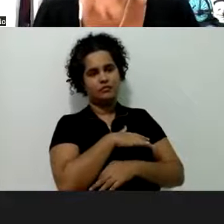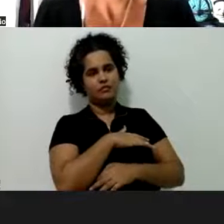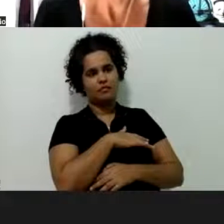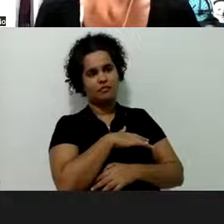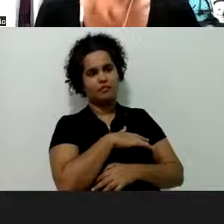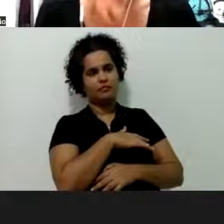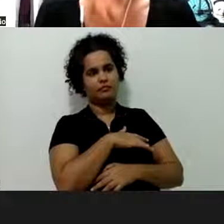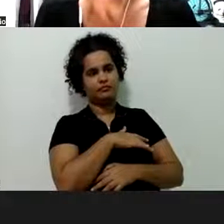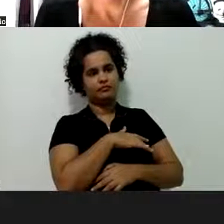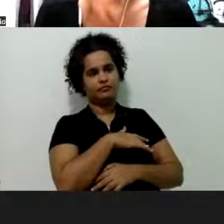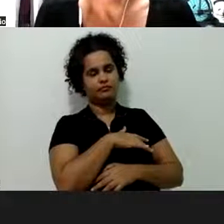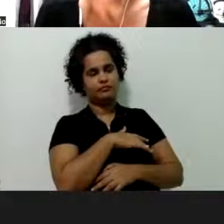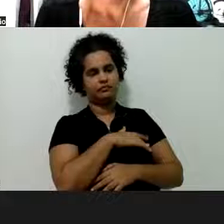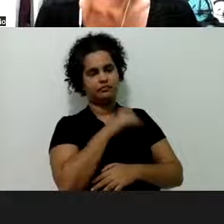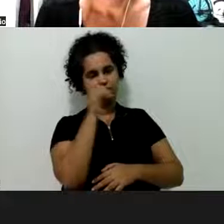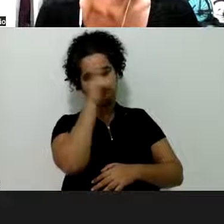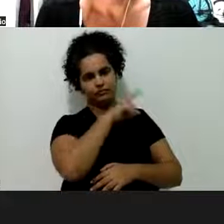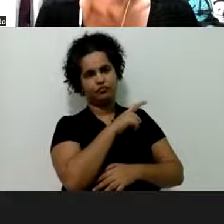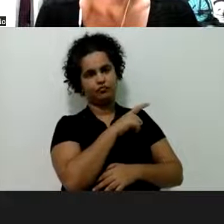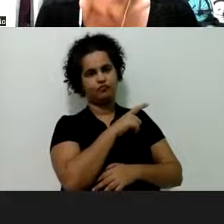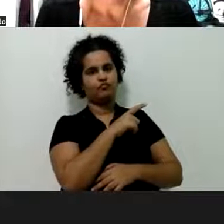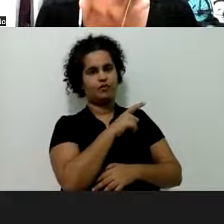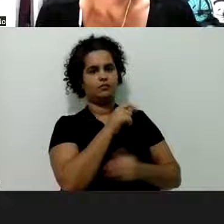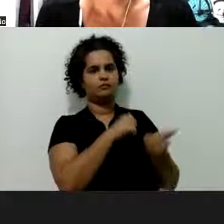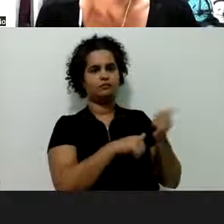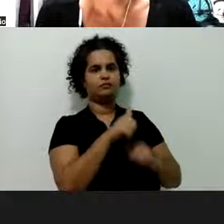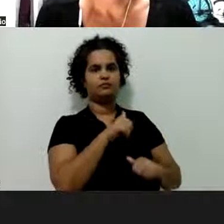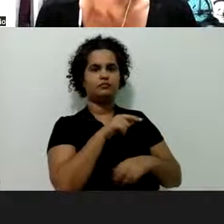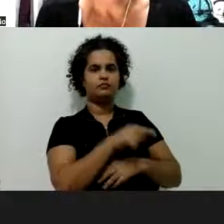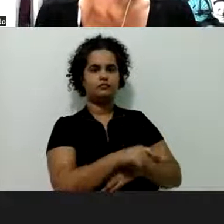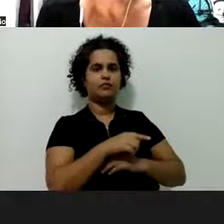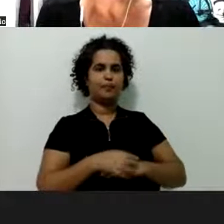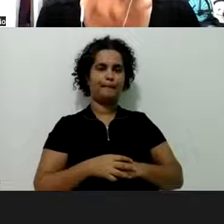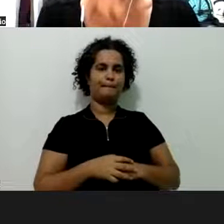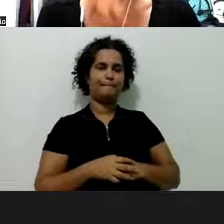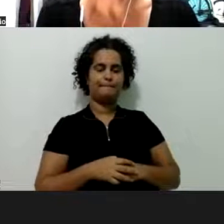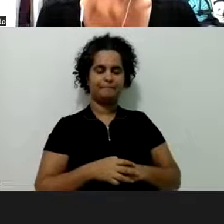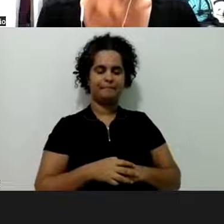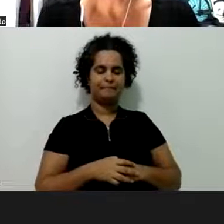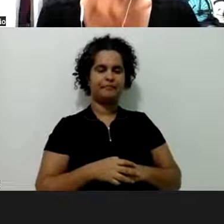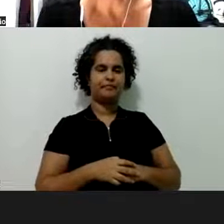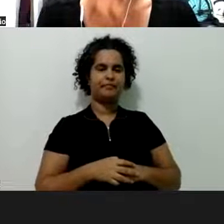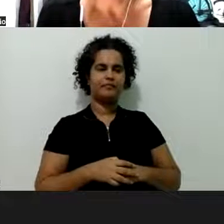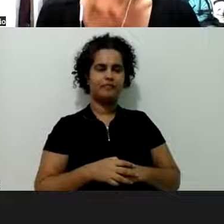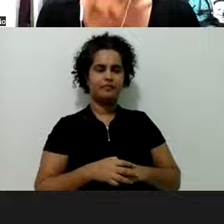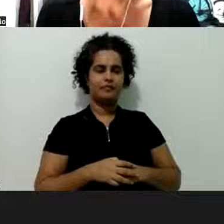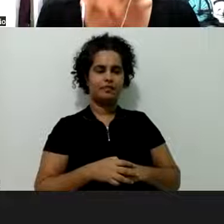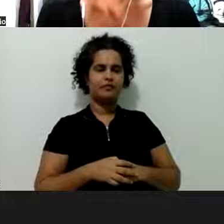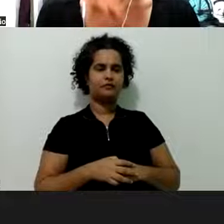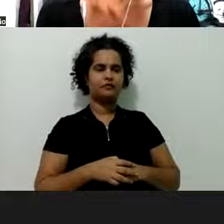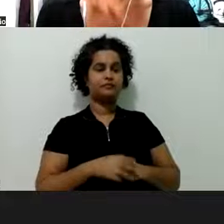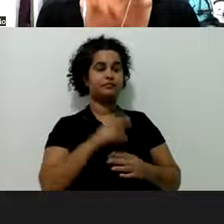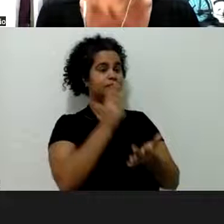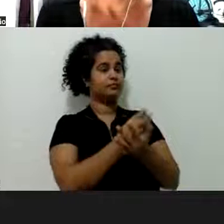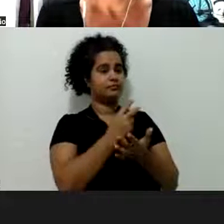É difícil você desfazer isso. Então, assim, sempre vai ter algum tipo de conflito. Agora,